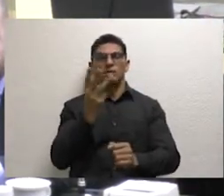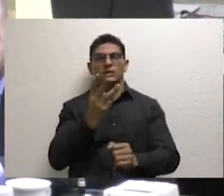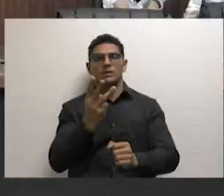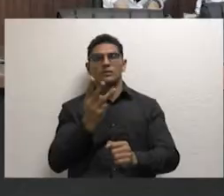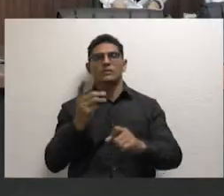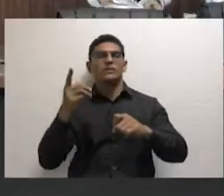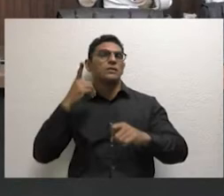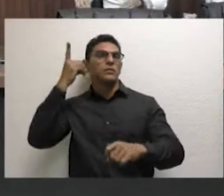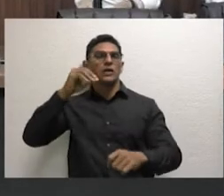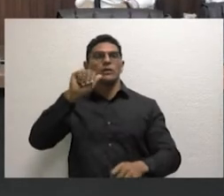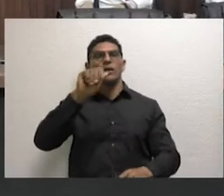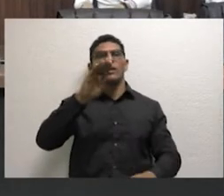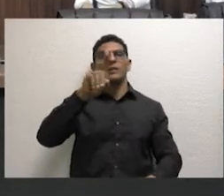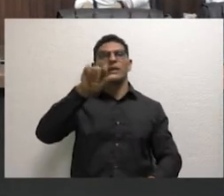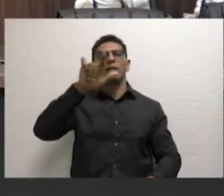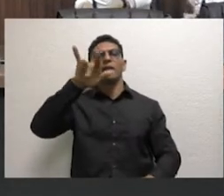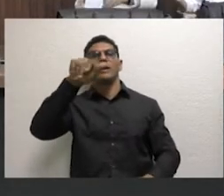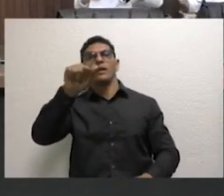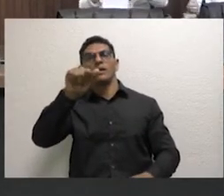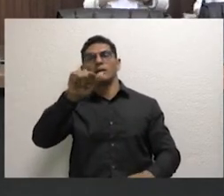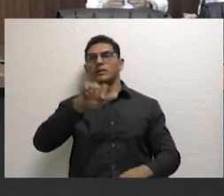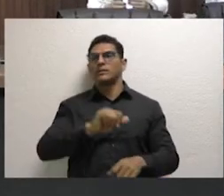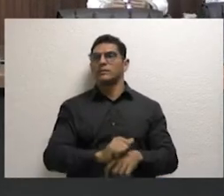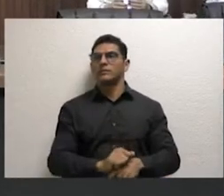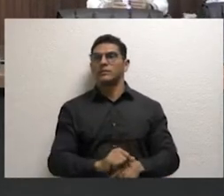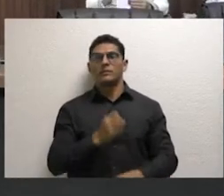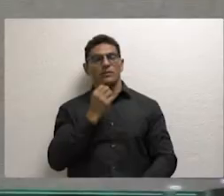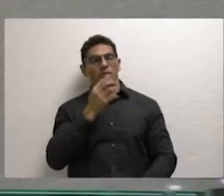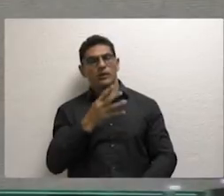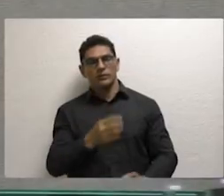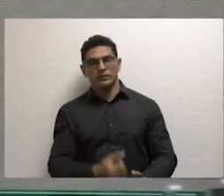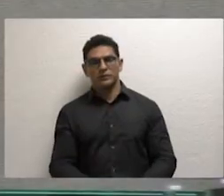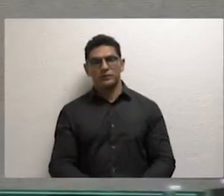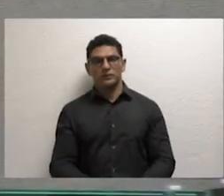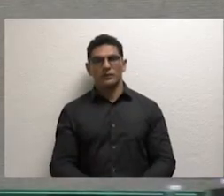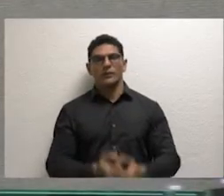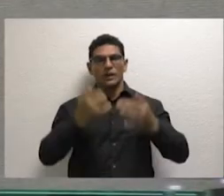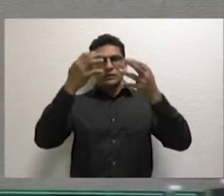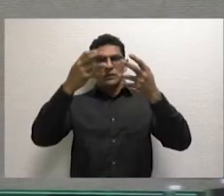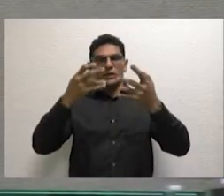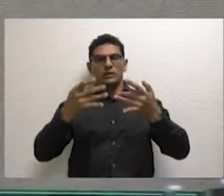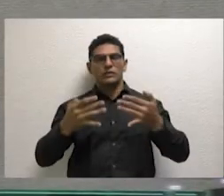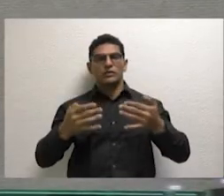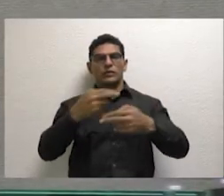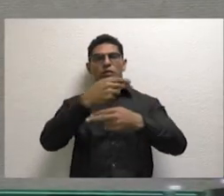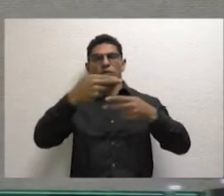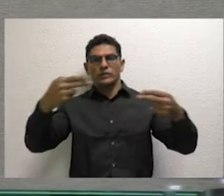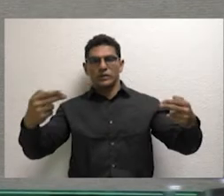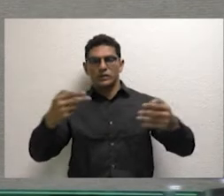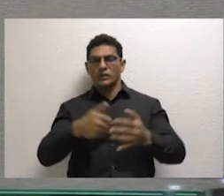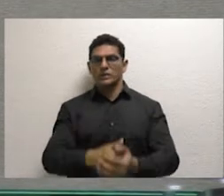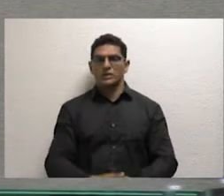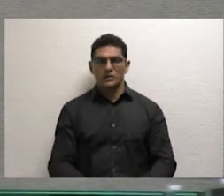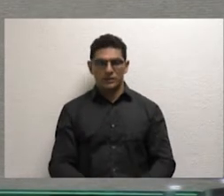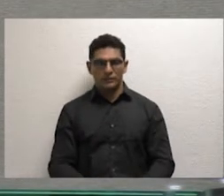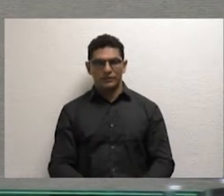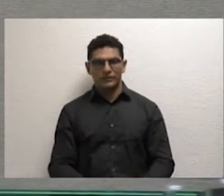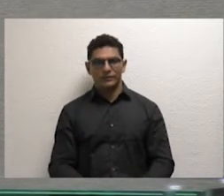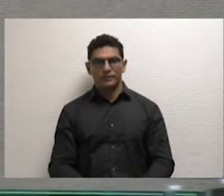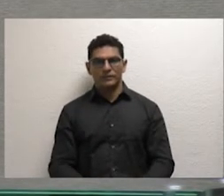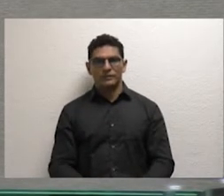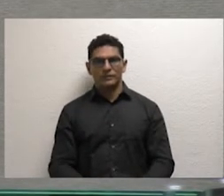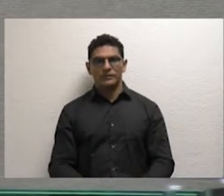pois não bem senhores falando aqui de outros assuntos eu quero aqui